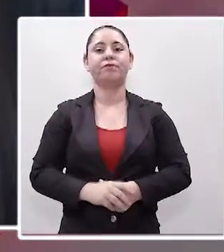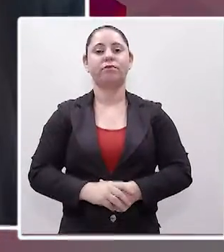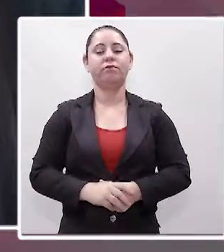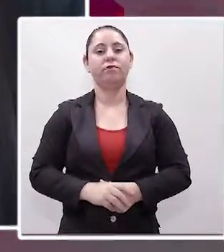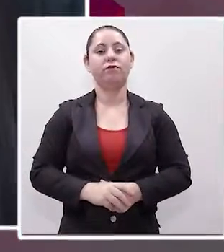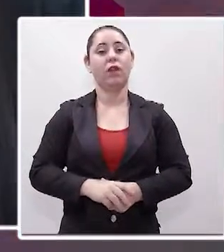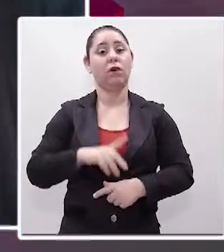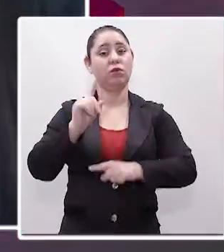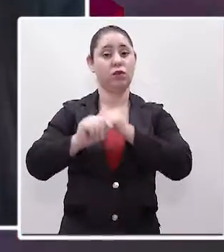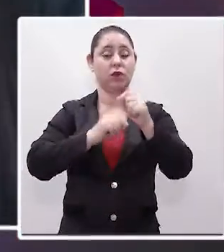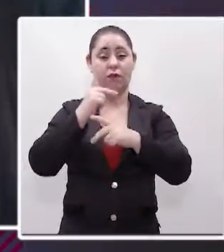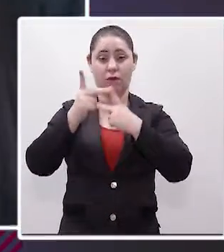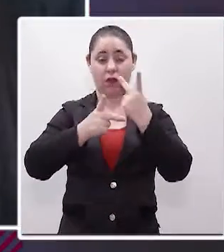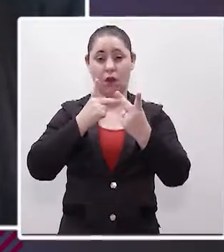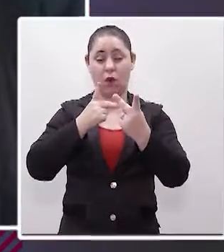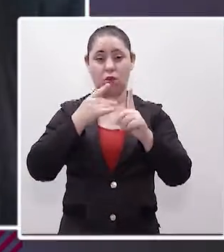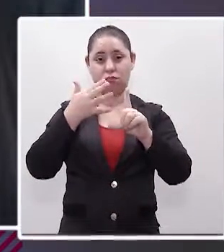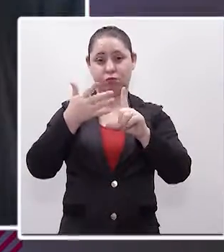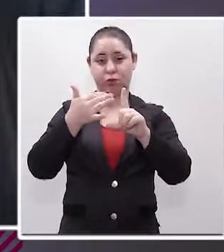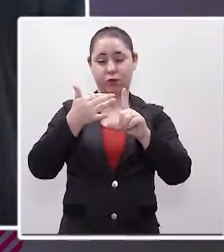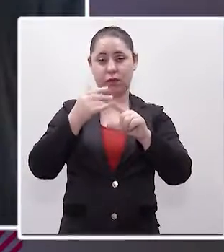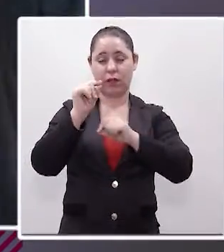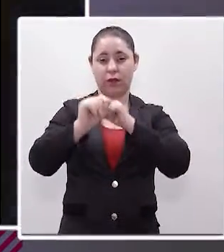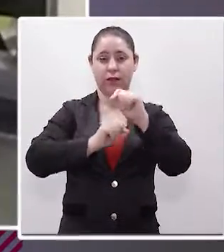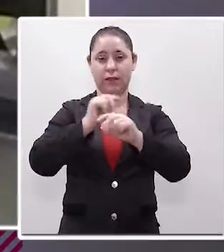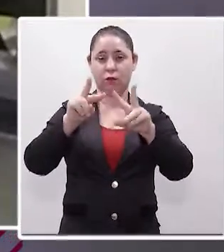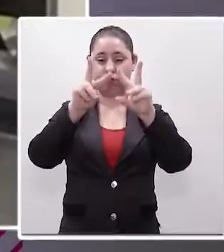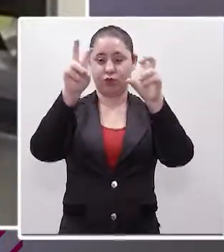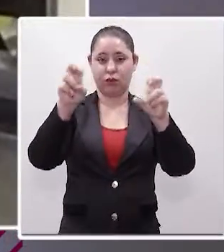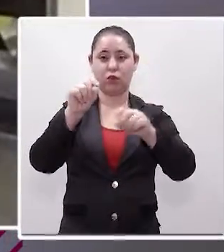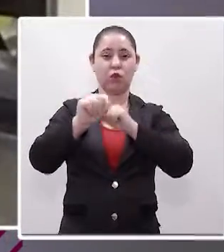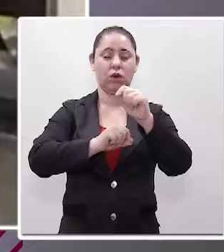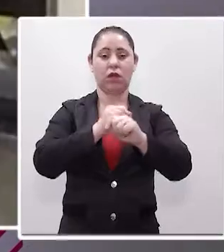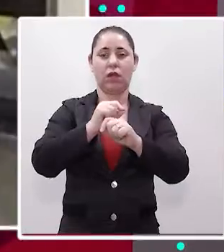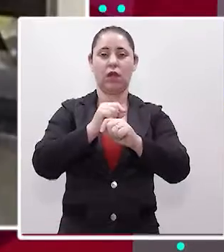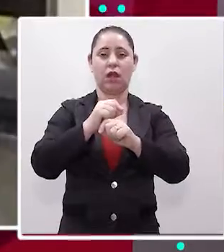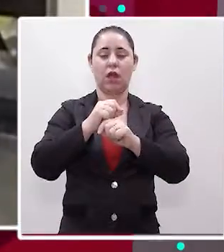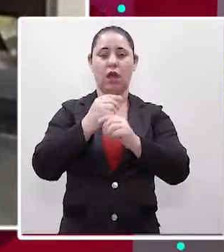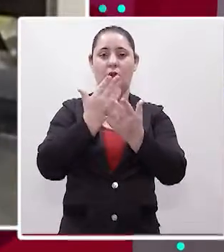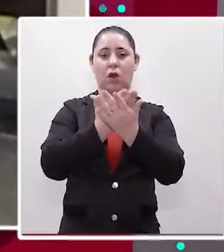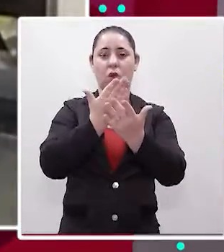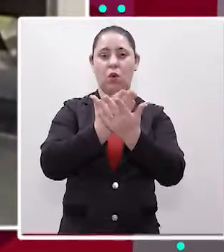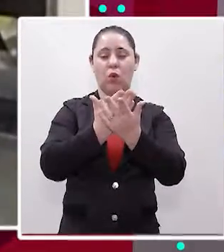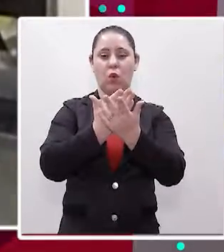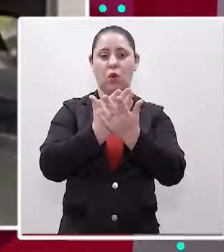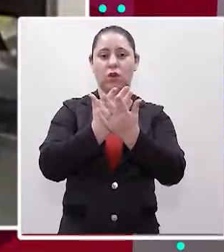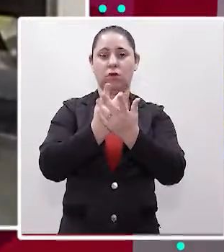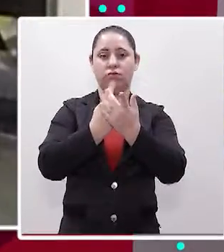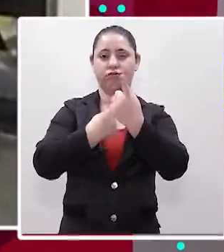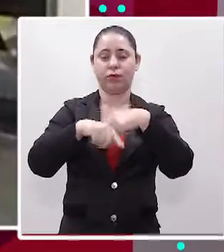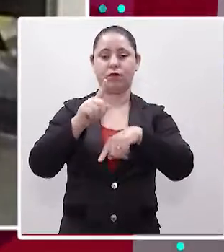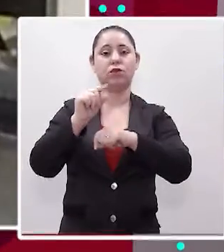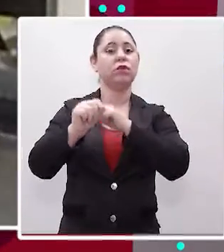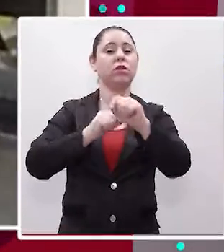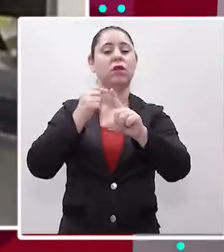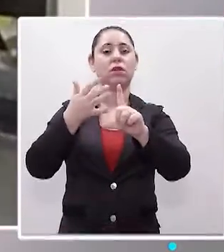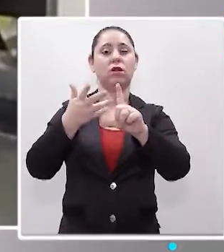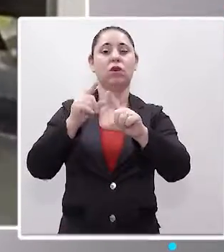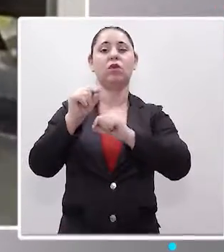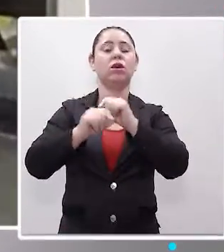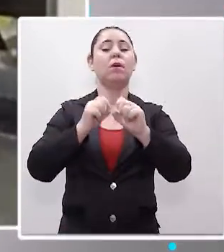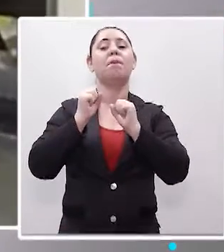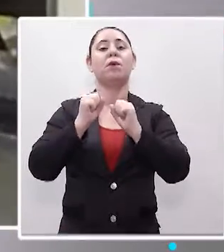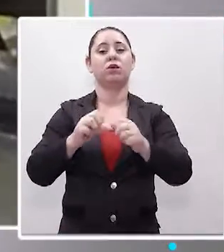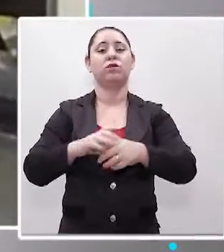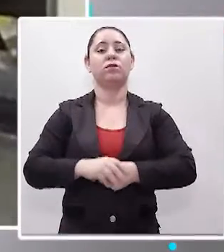instituição. Bom, então, pelo que a senhora falou, é mais uma virtualização mesmo, né? Pegamos aquelas reações que eram presenciais e tentamos virtualizar